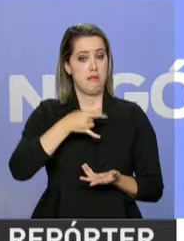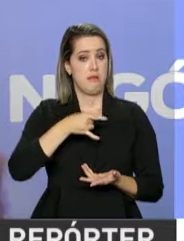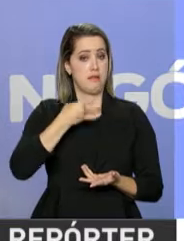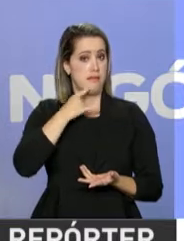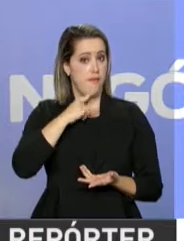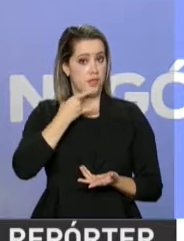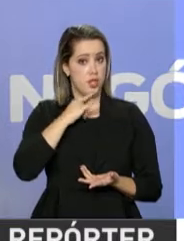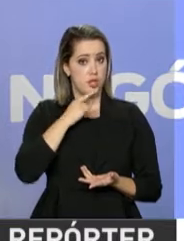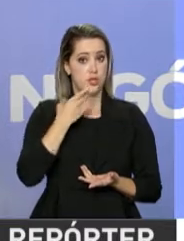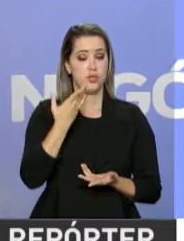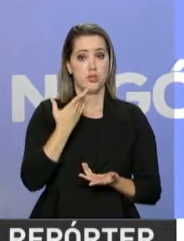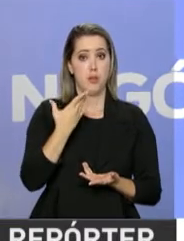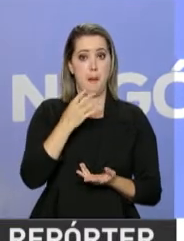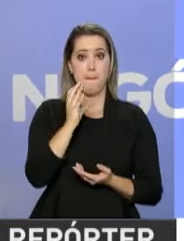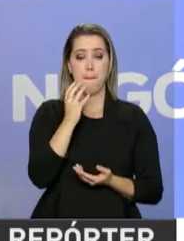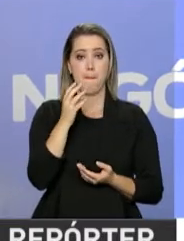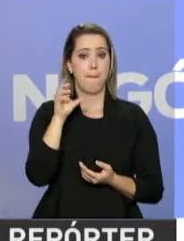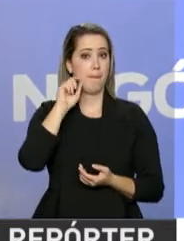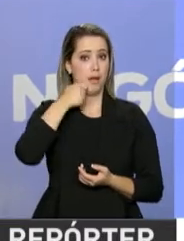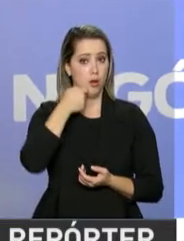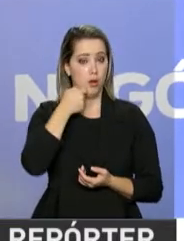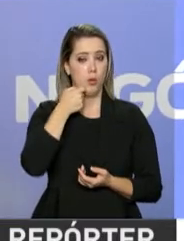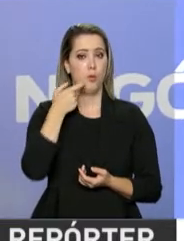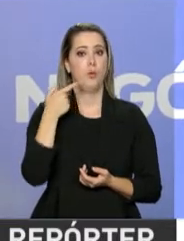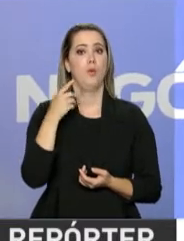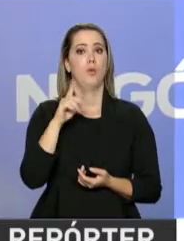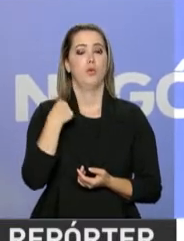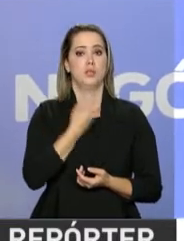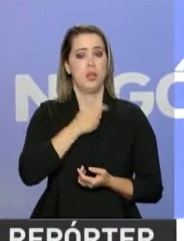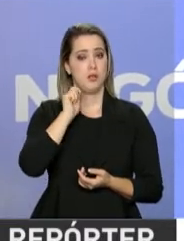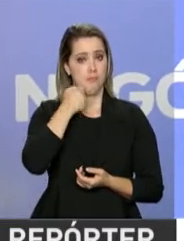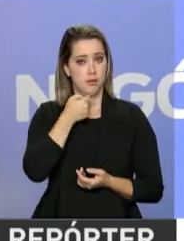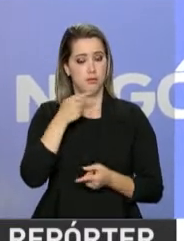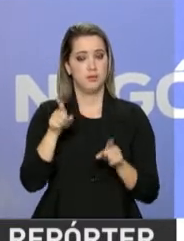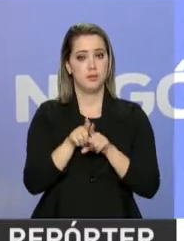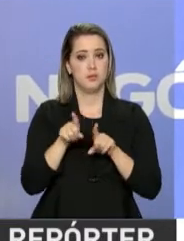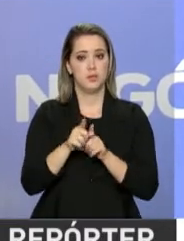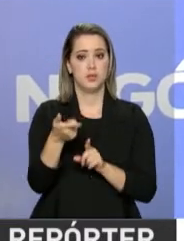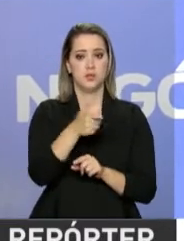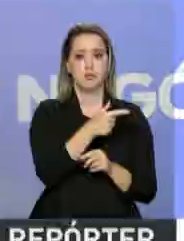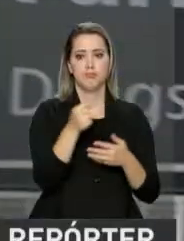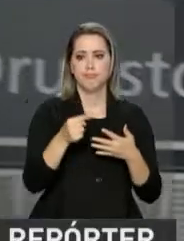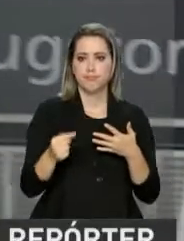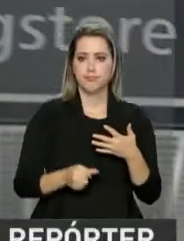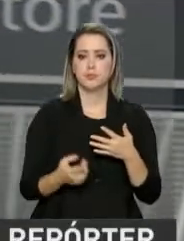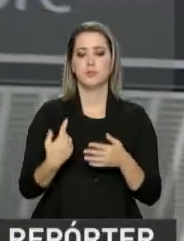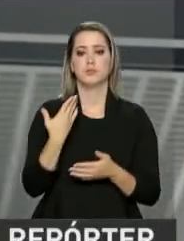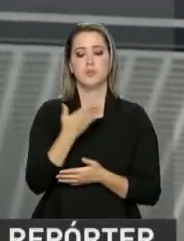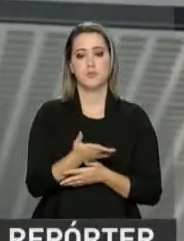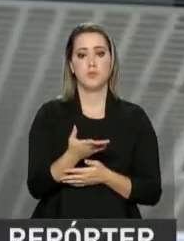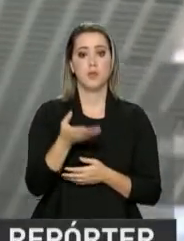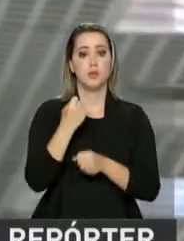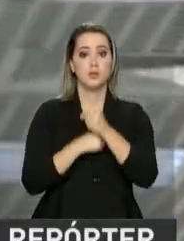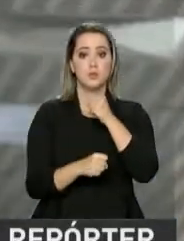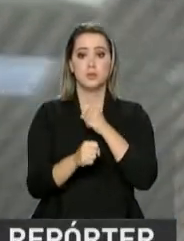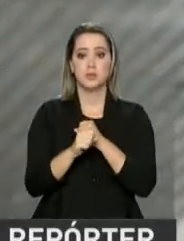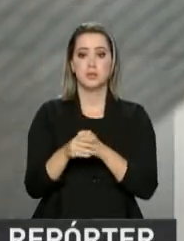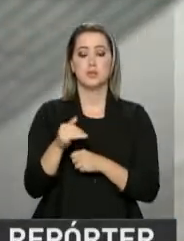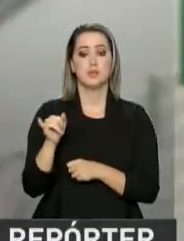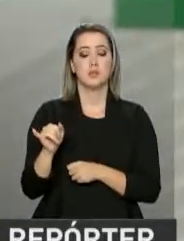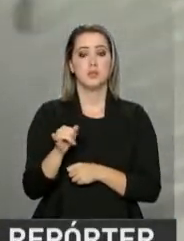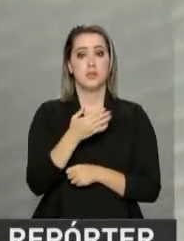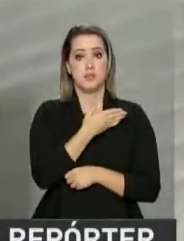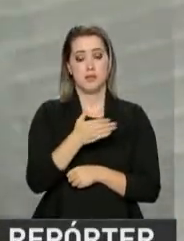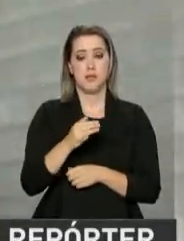exemplo, com padarias que a gente está licitando em nossos aeroportos, entre outros objetos. No ano passado, a Infraero